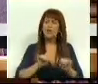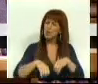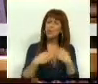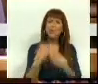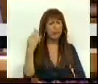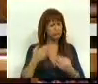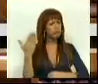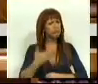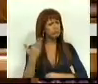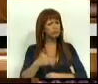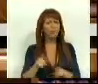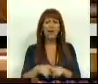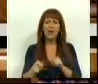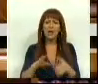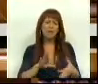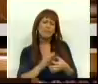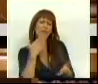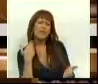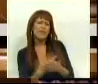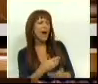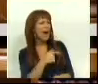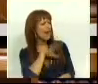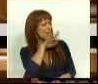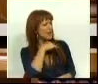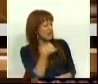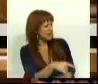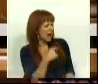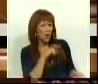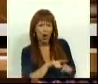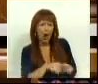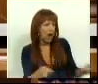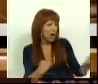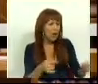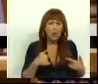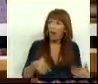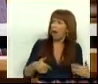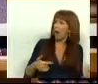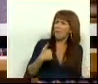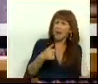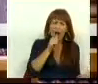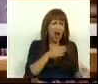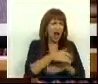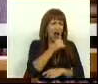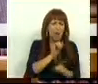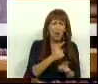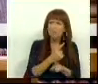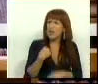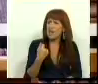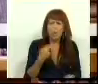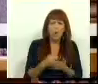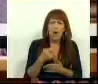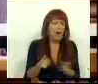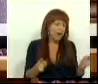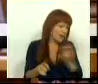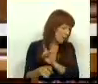socialmente justas, ajustadas à capacidade que as famílias têm, de modo a que ninguém fique privado do acesso à água por razões